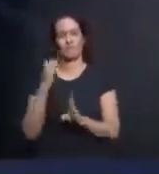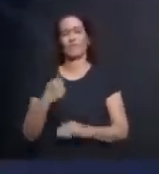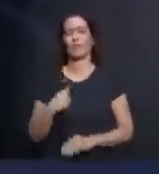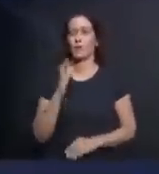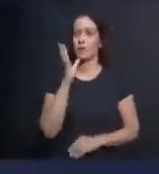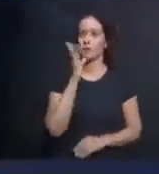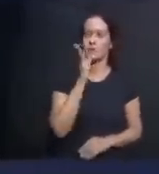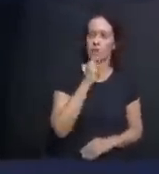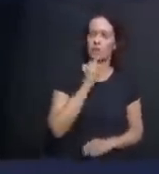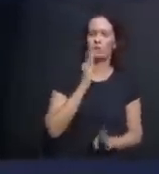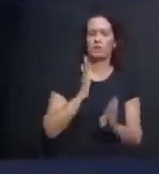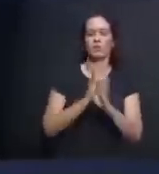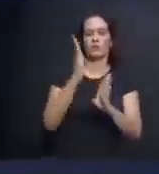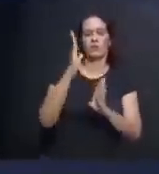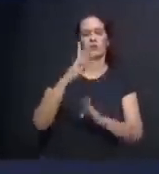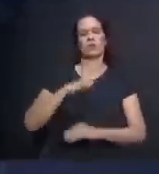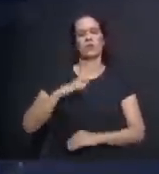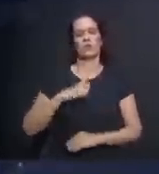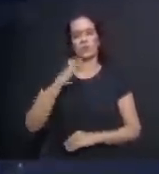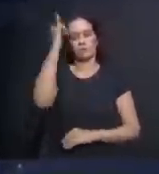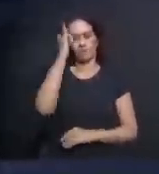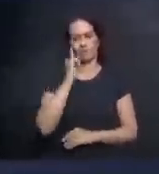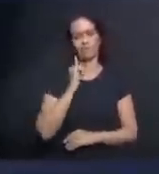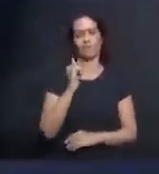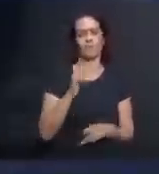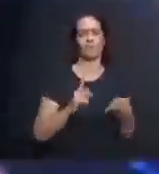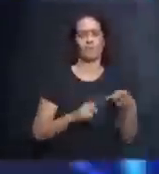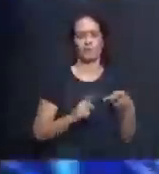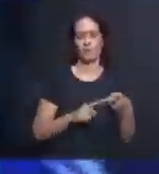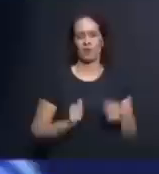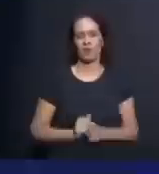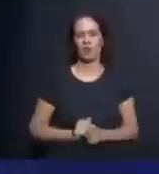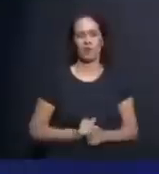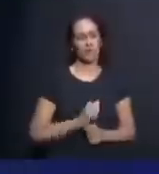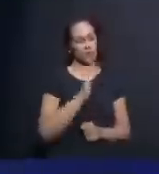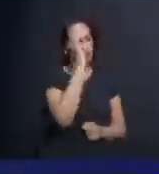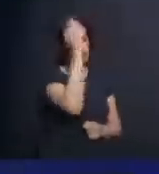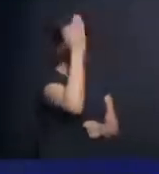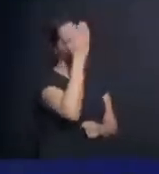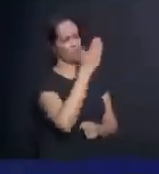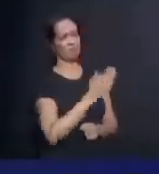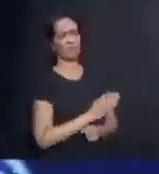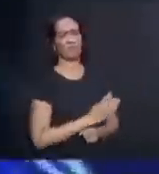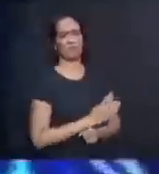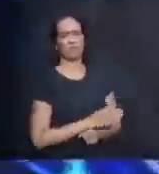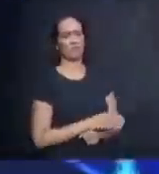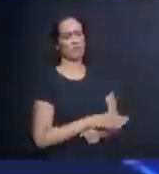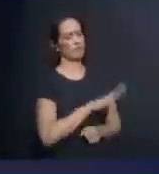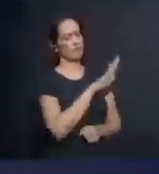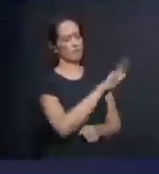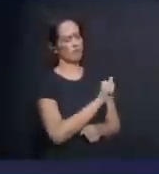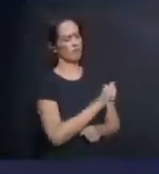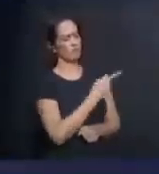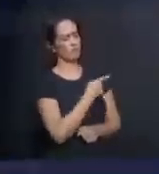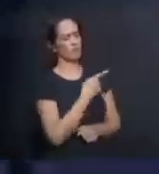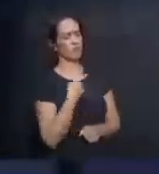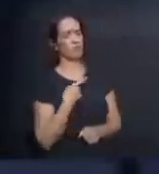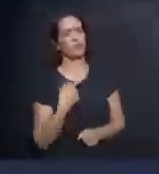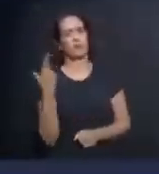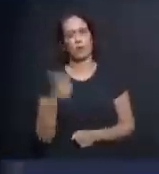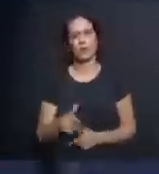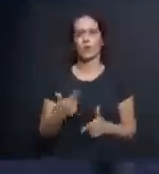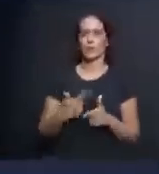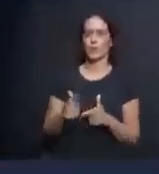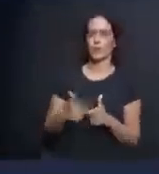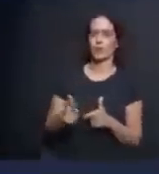descobrir que eu tinha um chamado profético. Lucinho, as pessoas te chamam de pastor. Aí é outro problema. Porque as pessoas acham